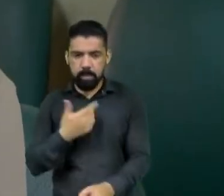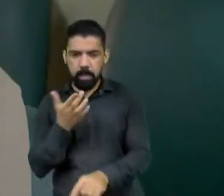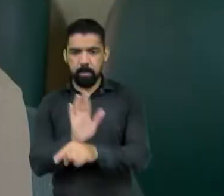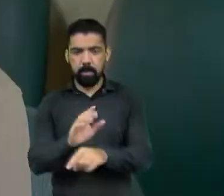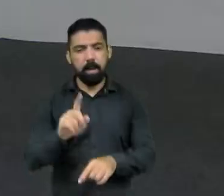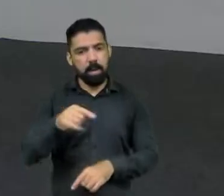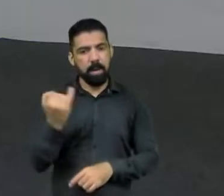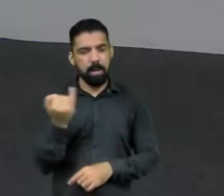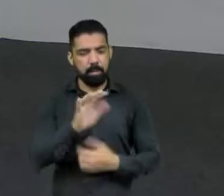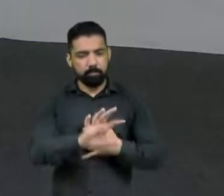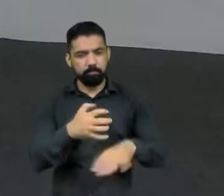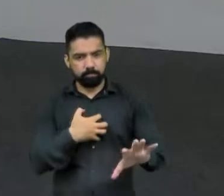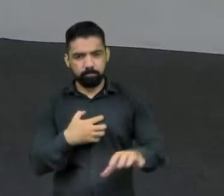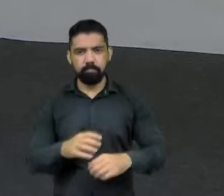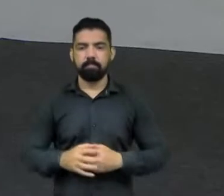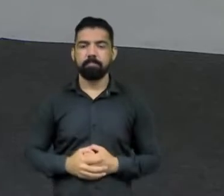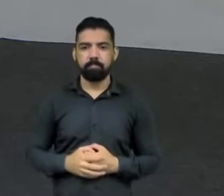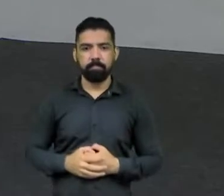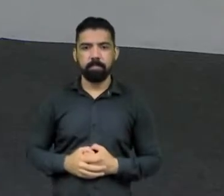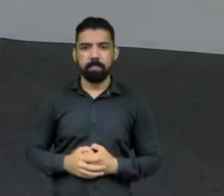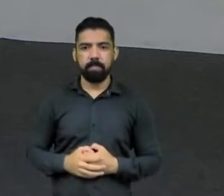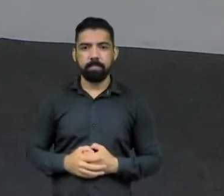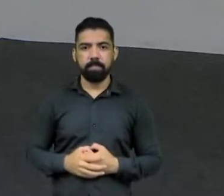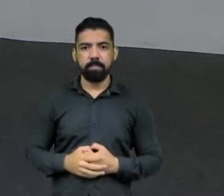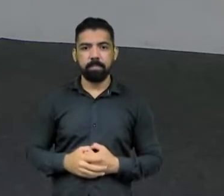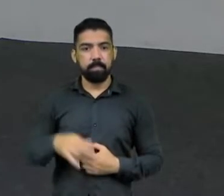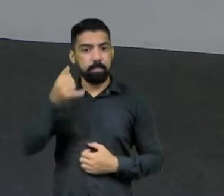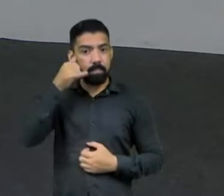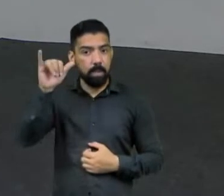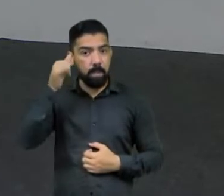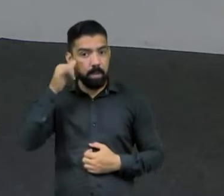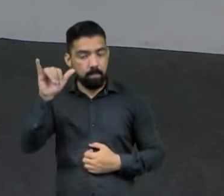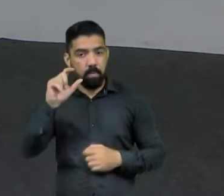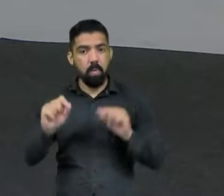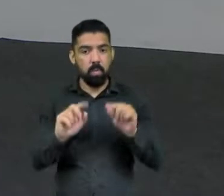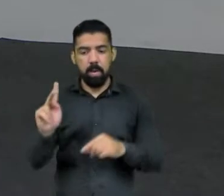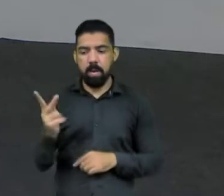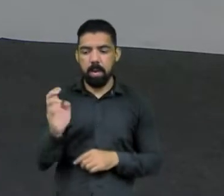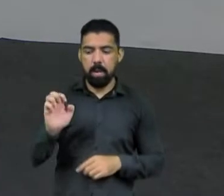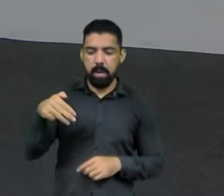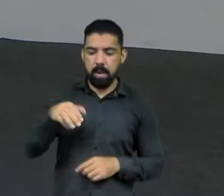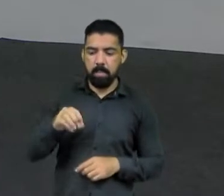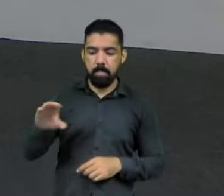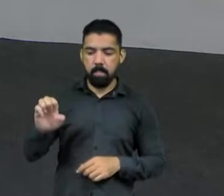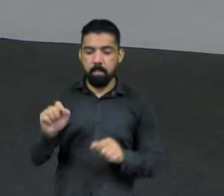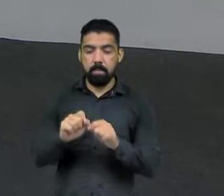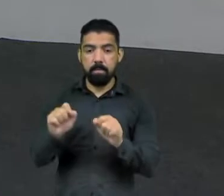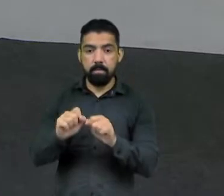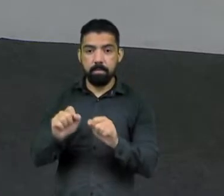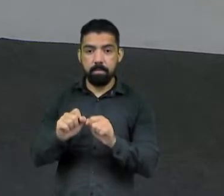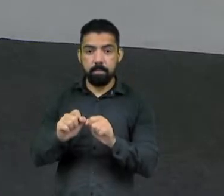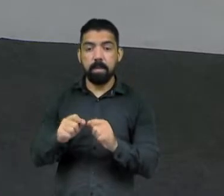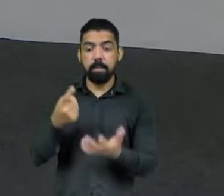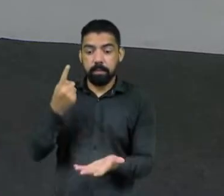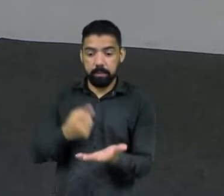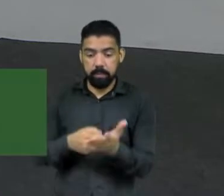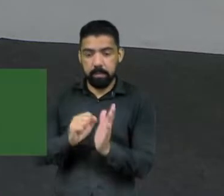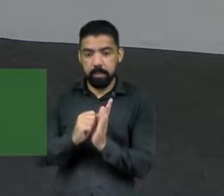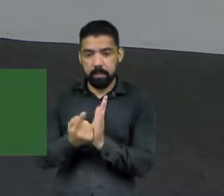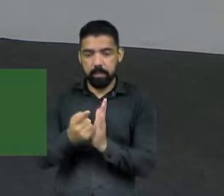bem. E para evitar aglomeração, o Hemosse está realizando o agendamento das doações pelo site